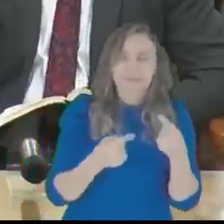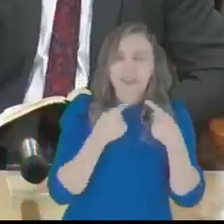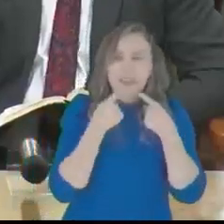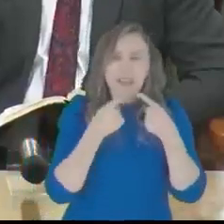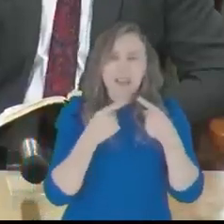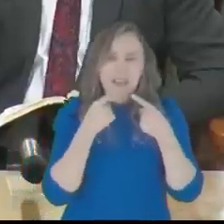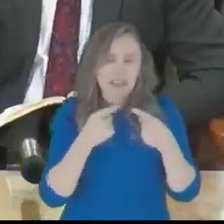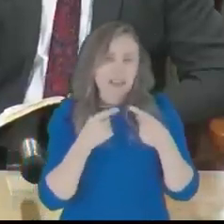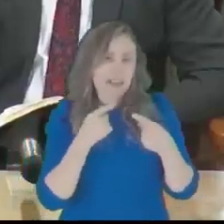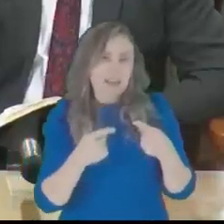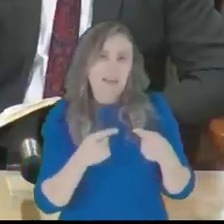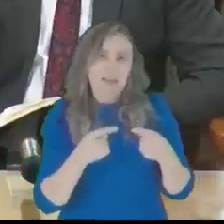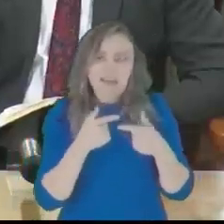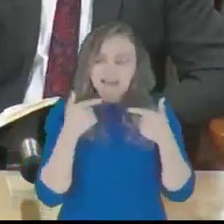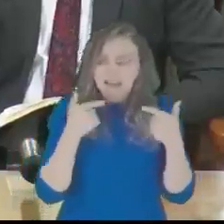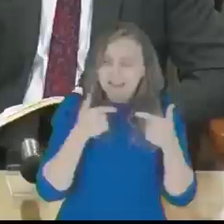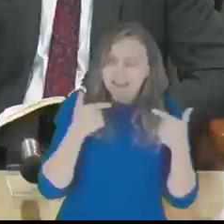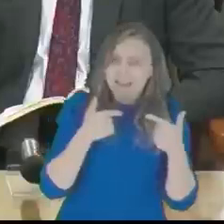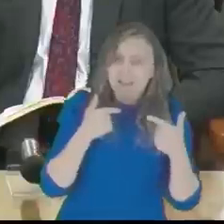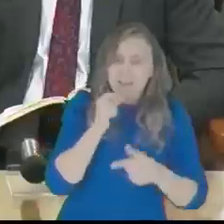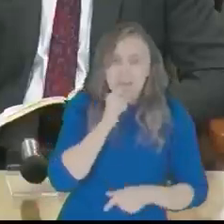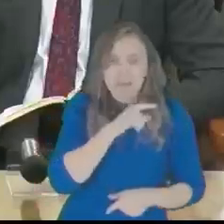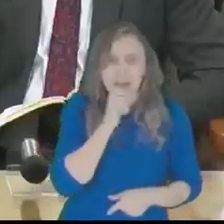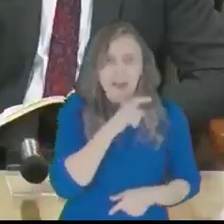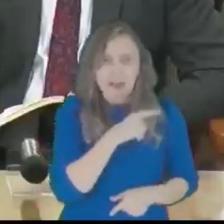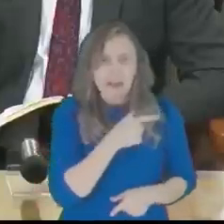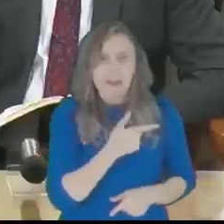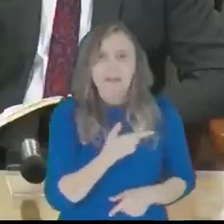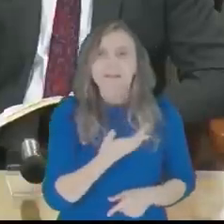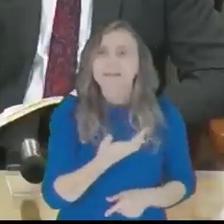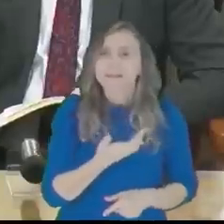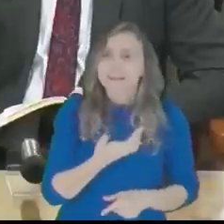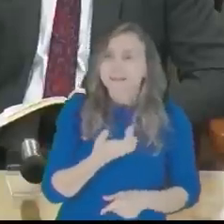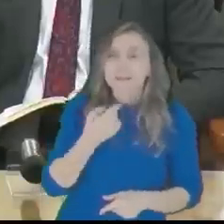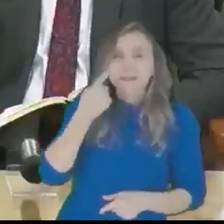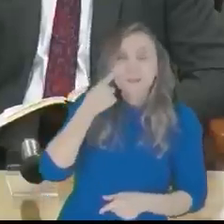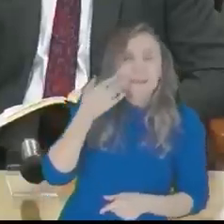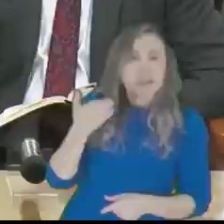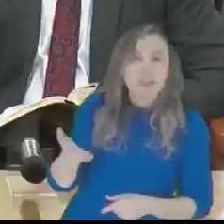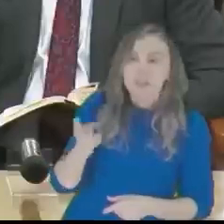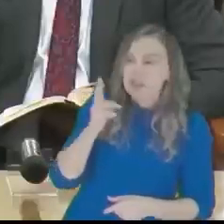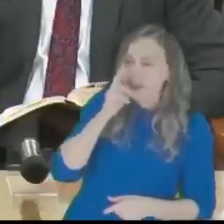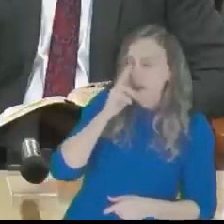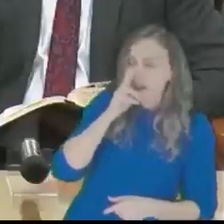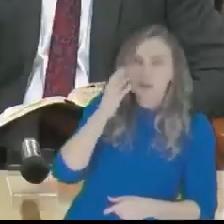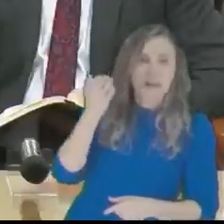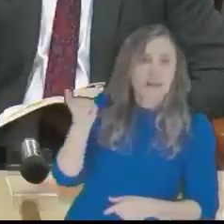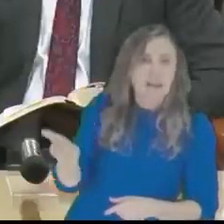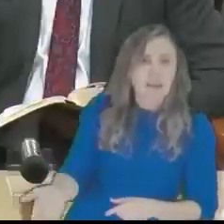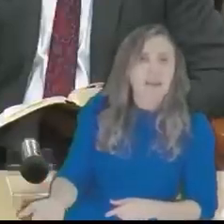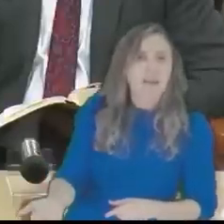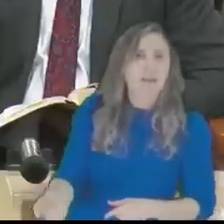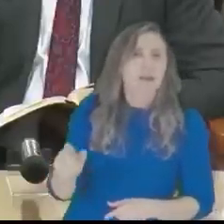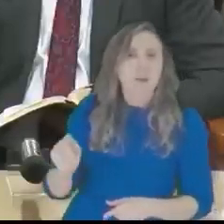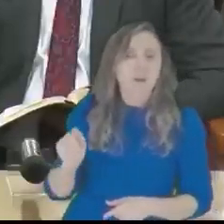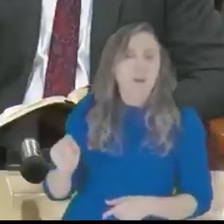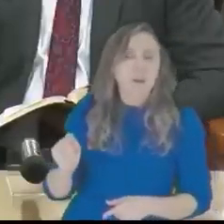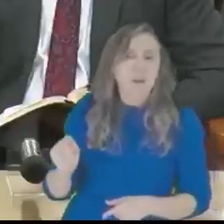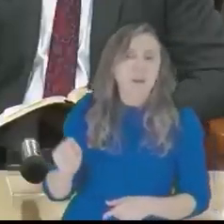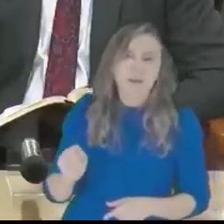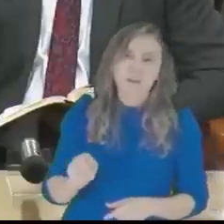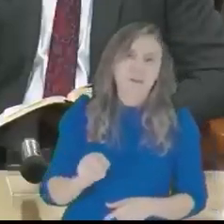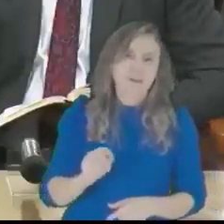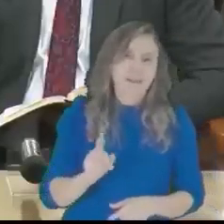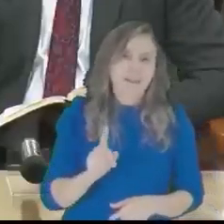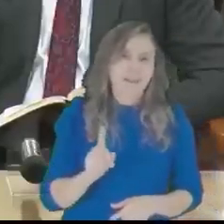e a crítica. Olha aí os protestantes, olha aí os seus evangélicos, olha aí o que virou a igreja. Não, a igreja